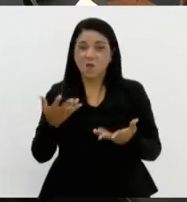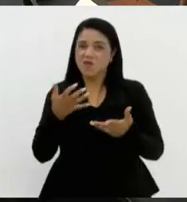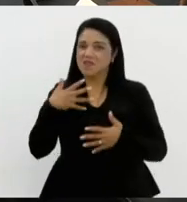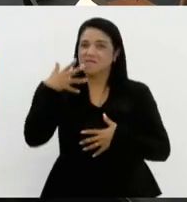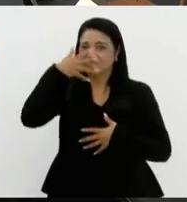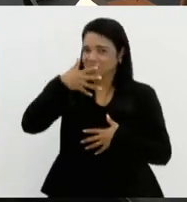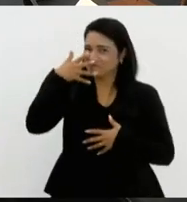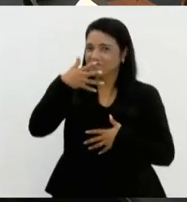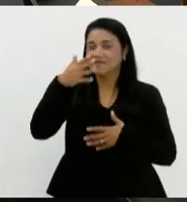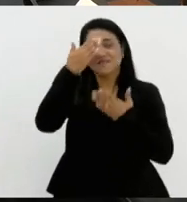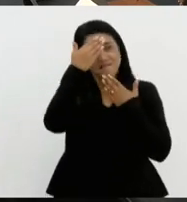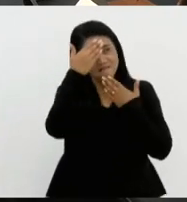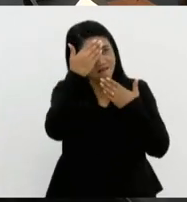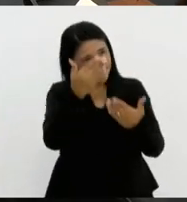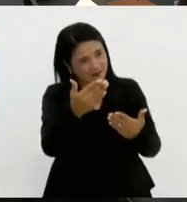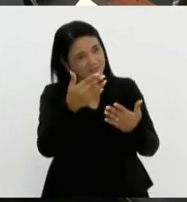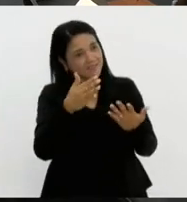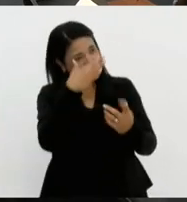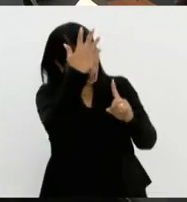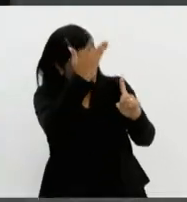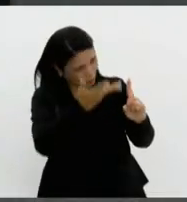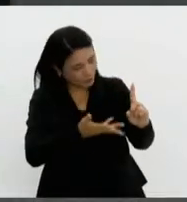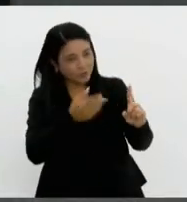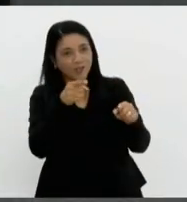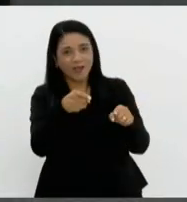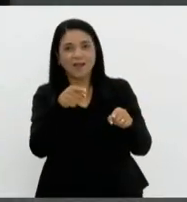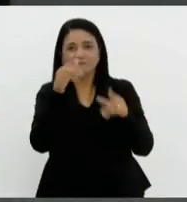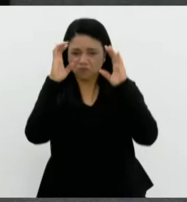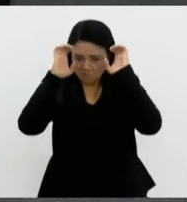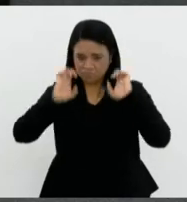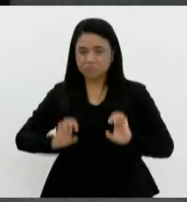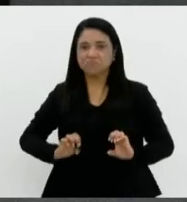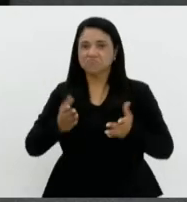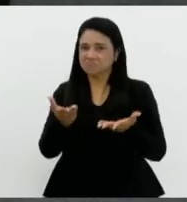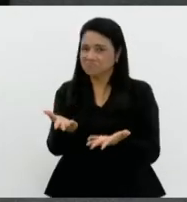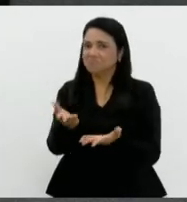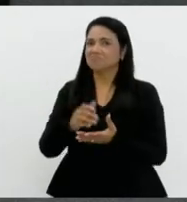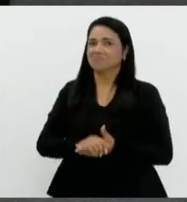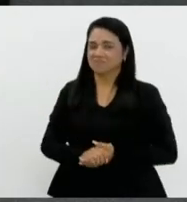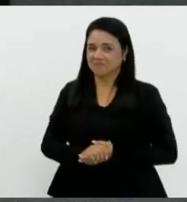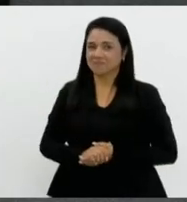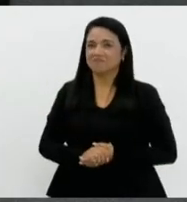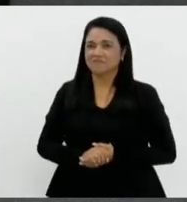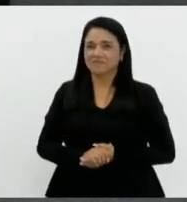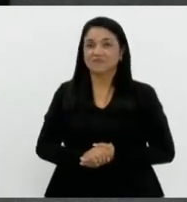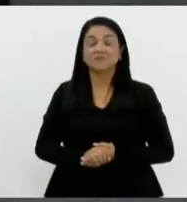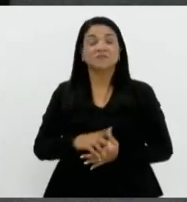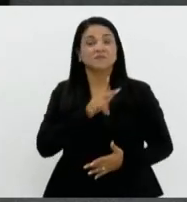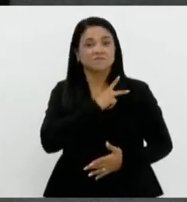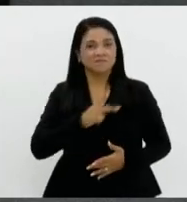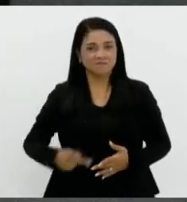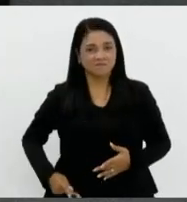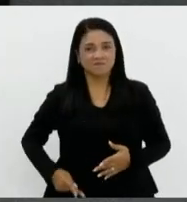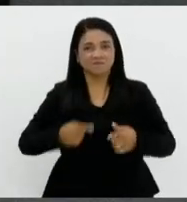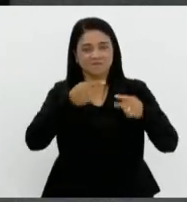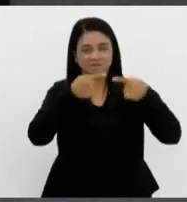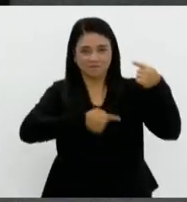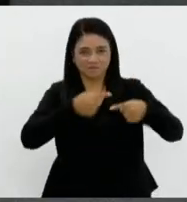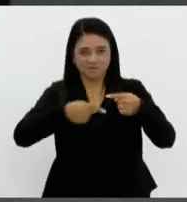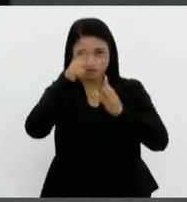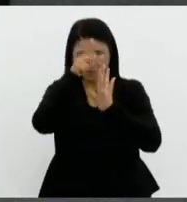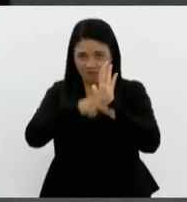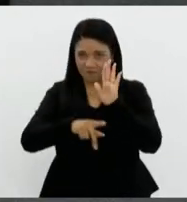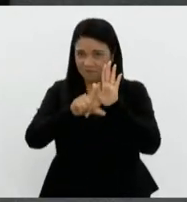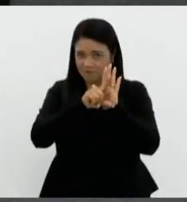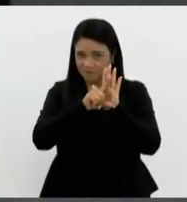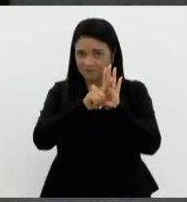até agradecer e elogiar a sua postura. Com certeza. Primeiro, presidente, para discutir o projeto, Eu